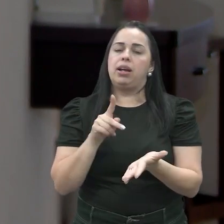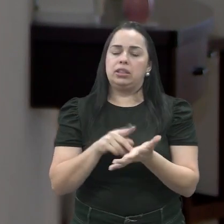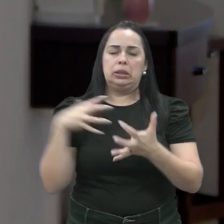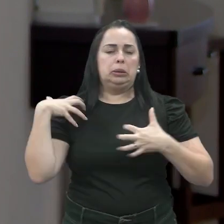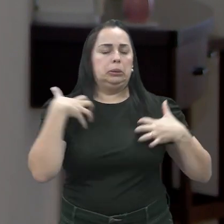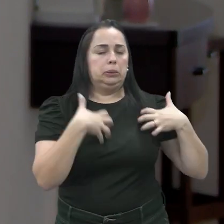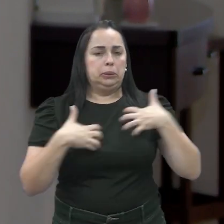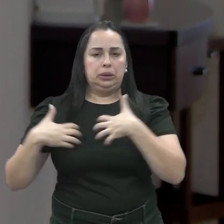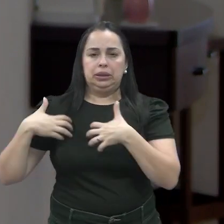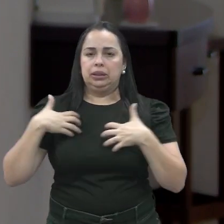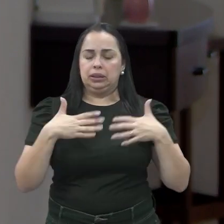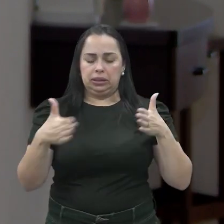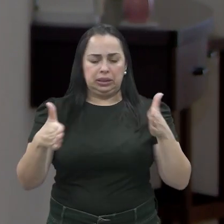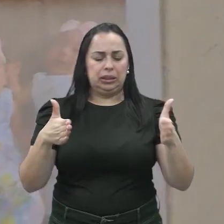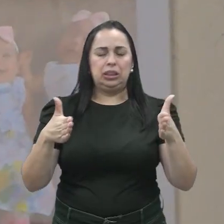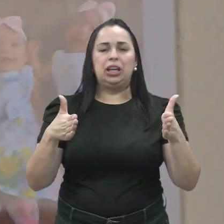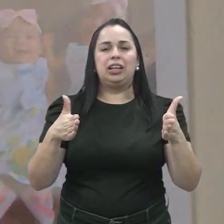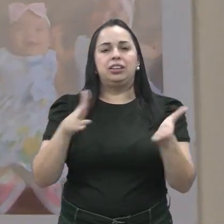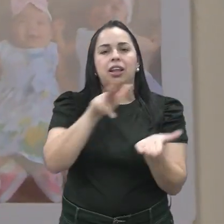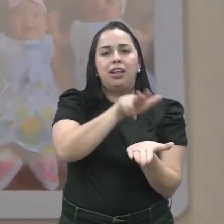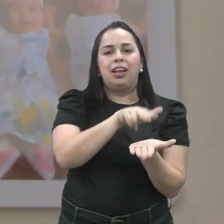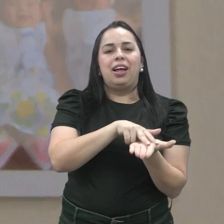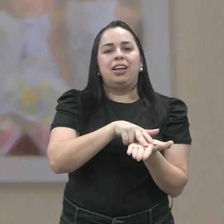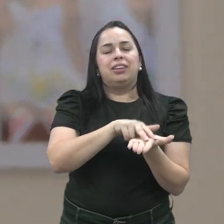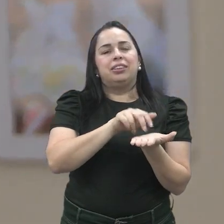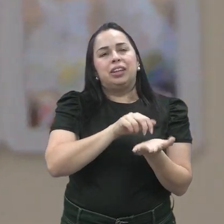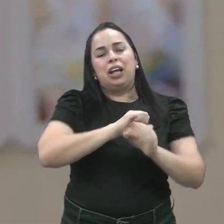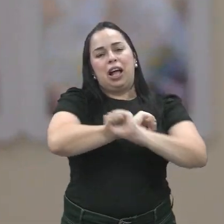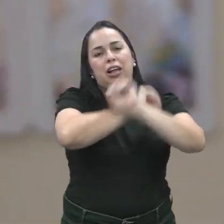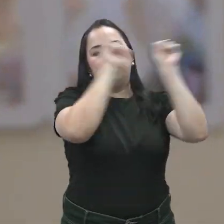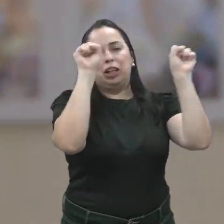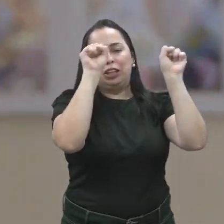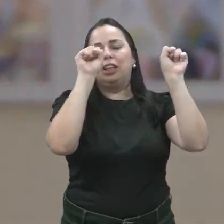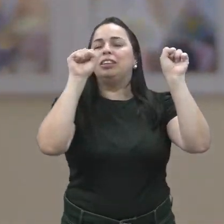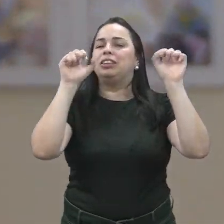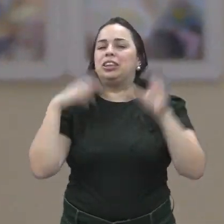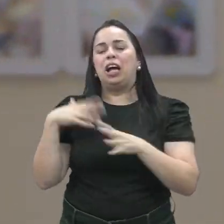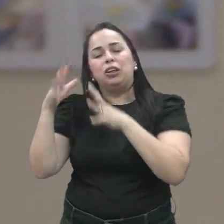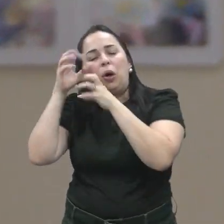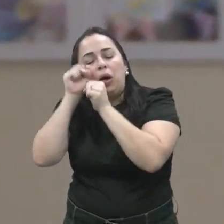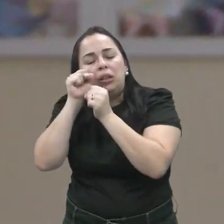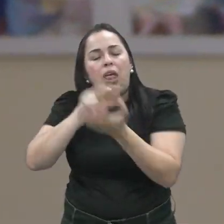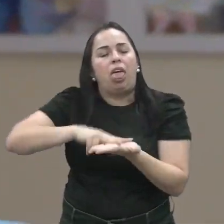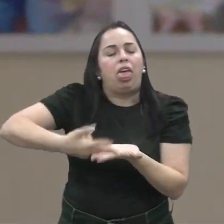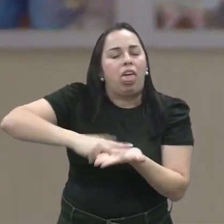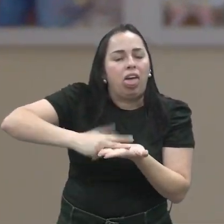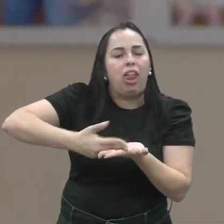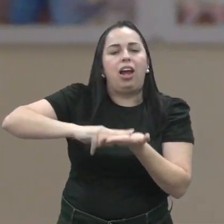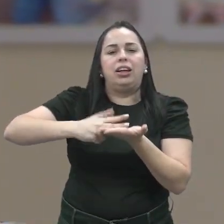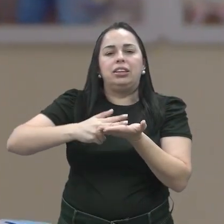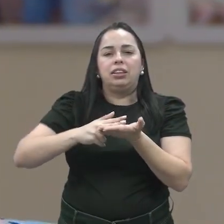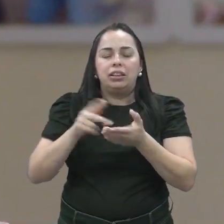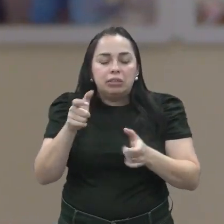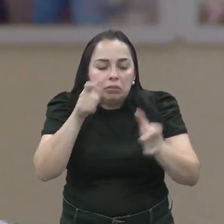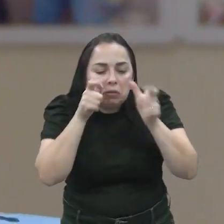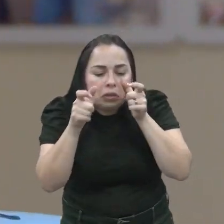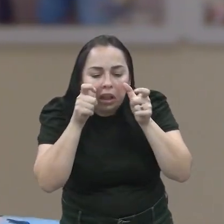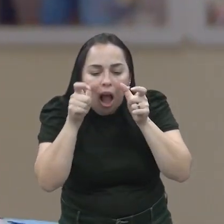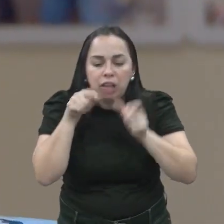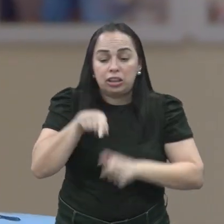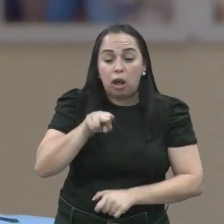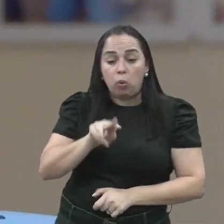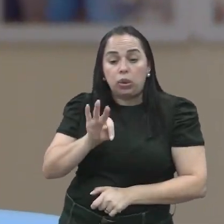Foi bem desesperador, assim. Foram dias e noites acordadas em uma rotina intensa de hospital, privação de